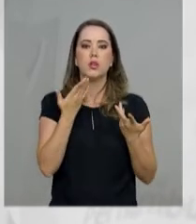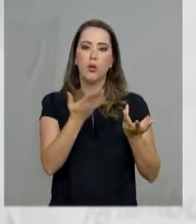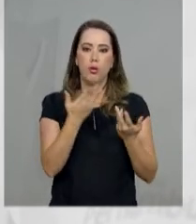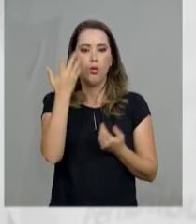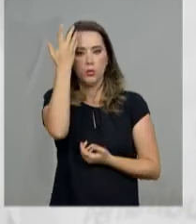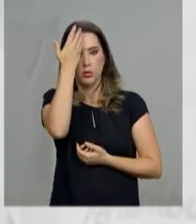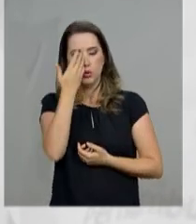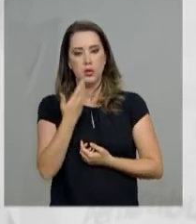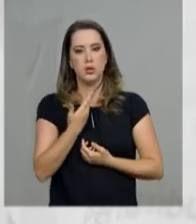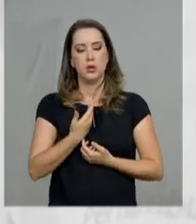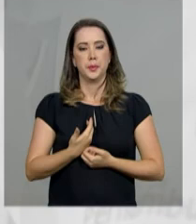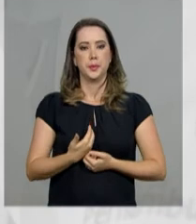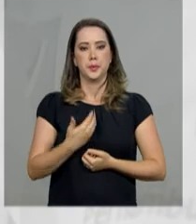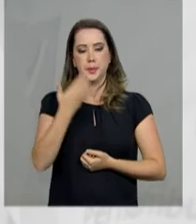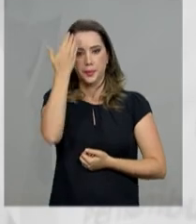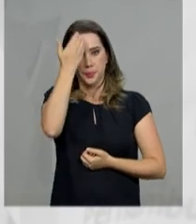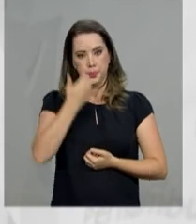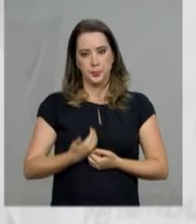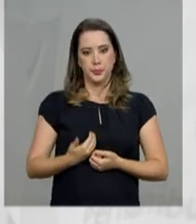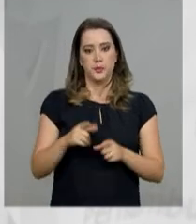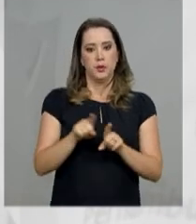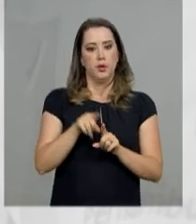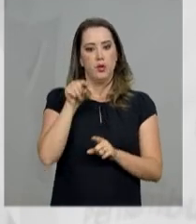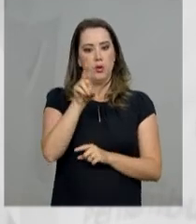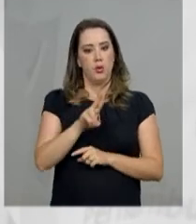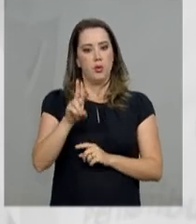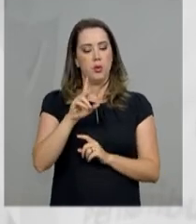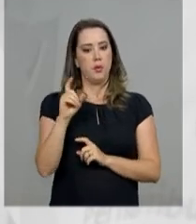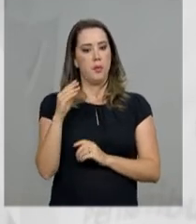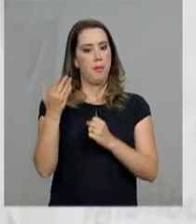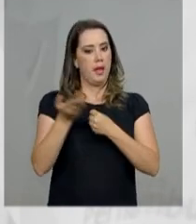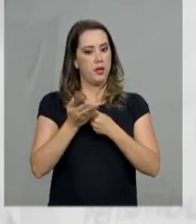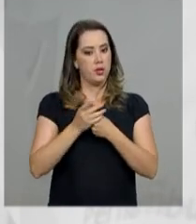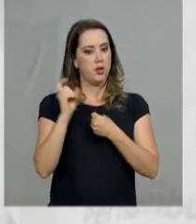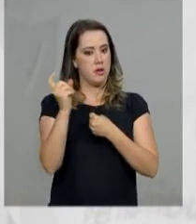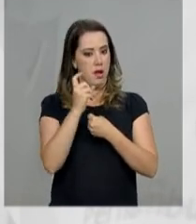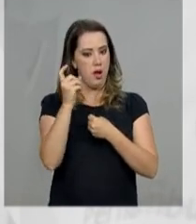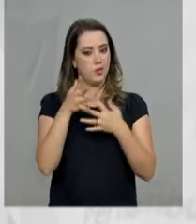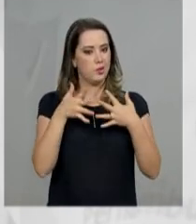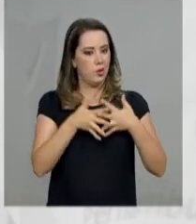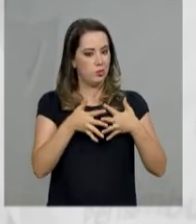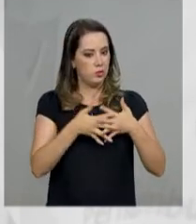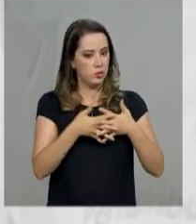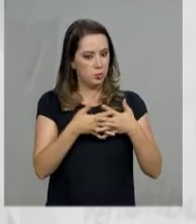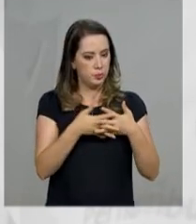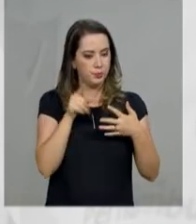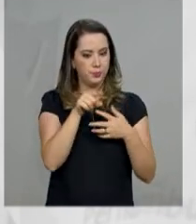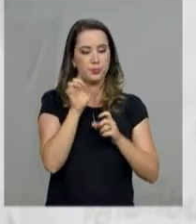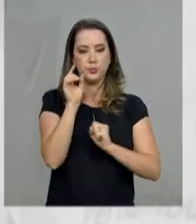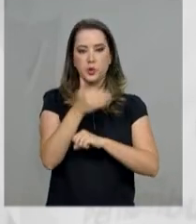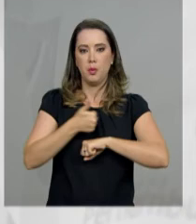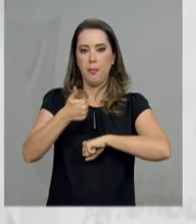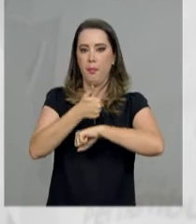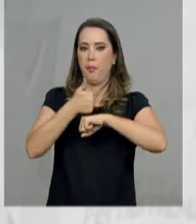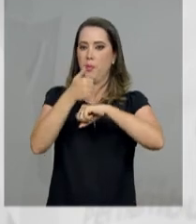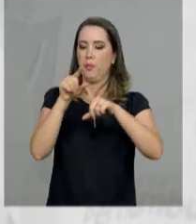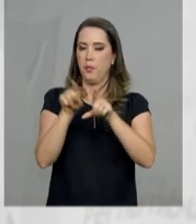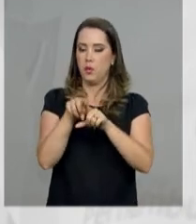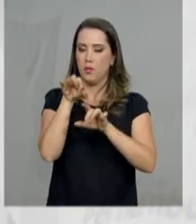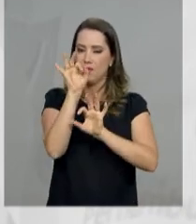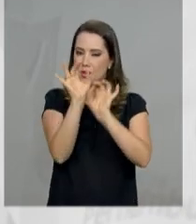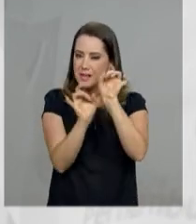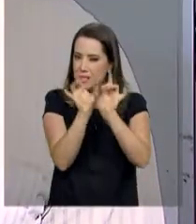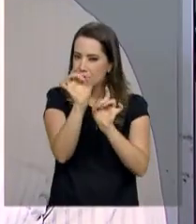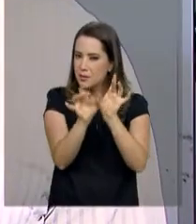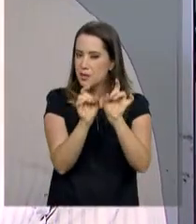atendimentos de média e alta complexidade feitos por profissionais especializados e com recursos tecnológicos